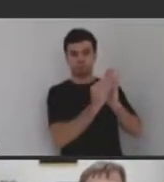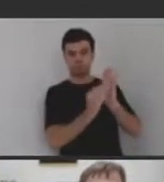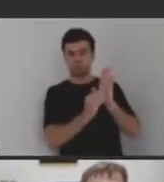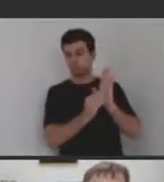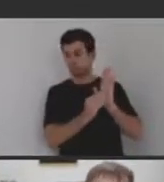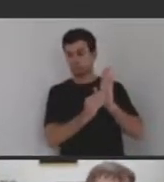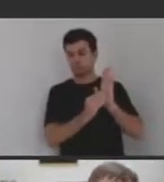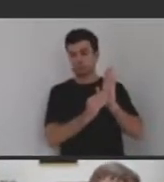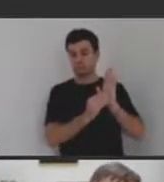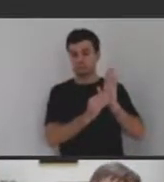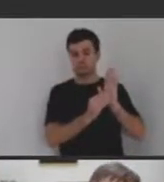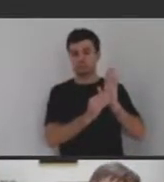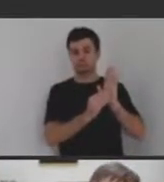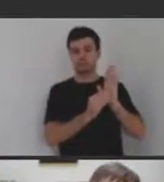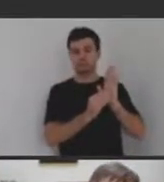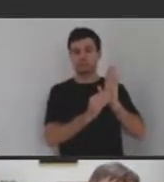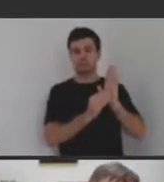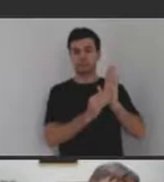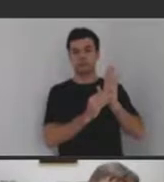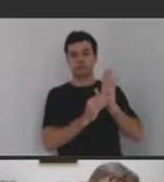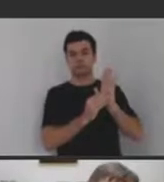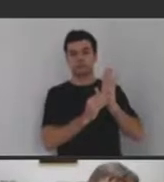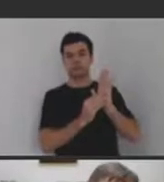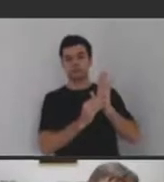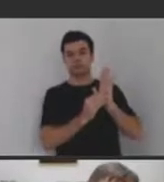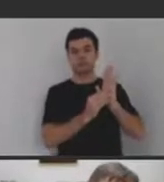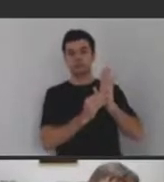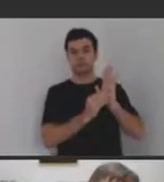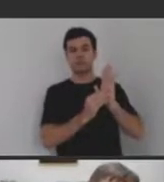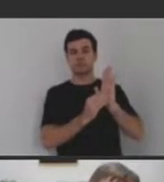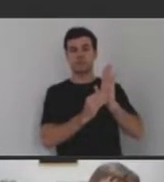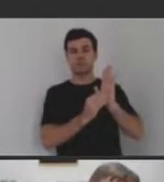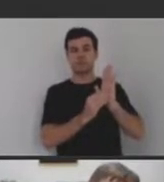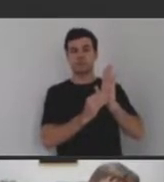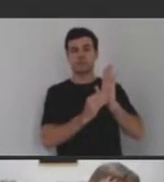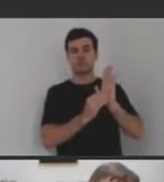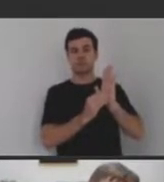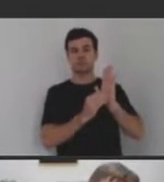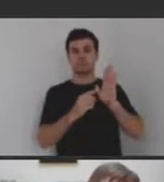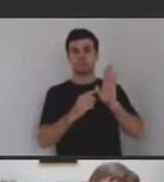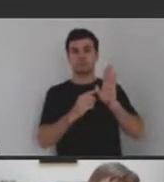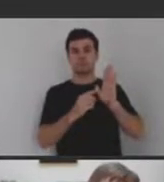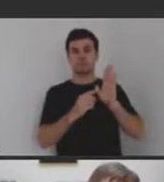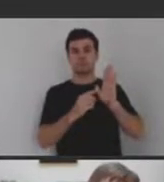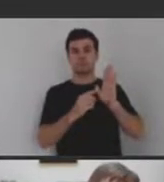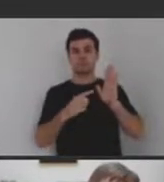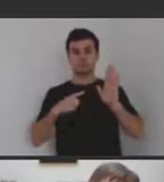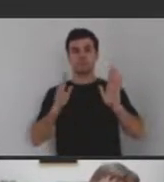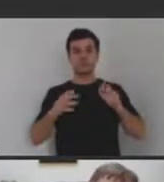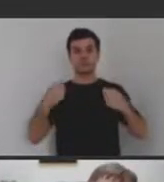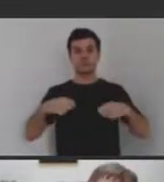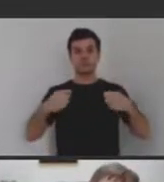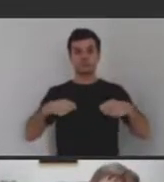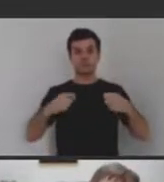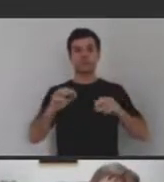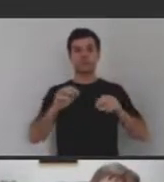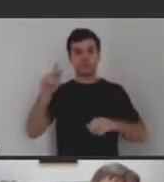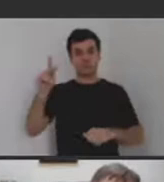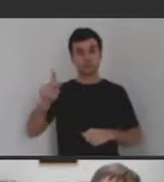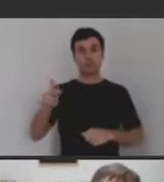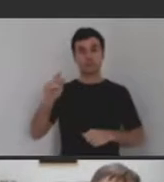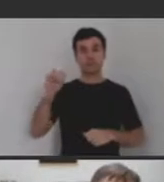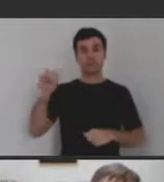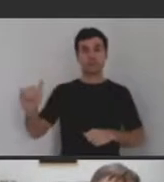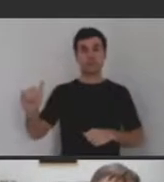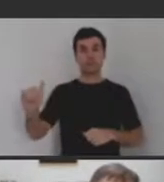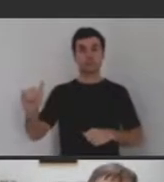diagnóstico. Mas a semana que vem eu vou apresentar das estações também. Tá bom. Eu gostaria de estar assinando junto com o presidente esse requerimento também. Muito